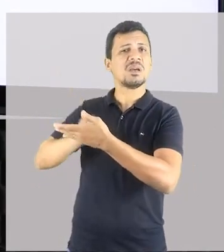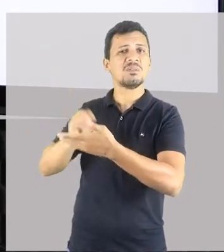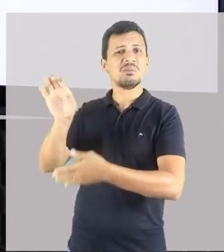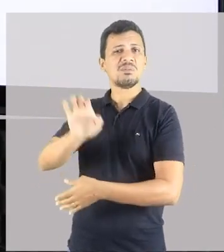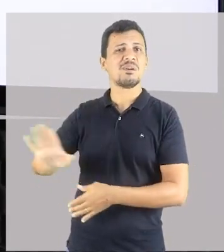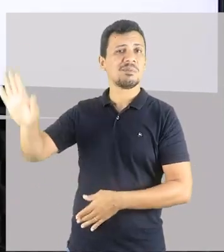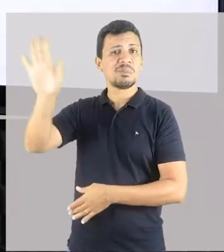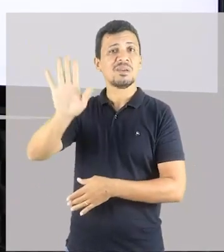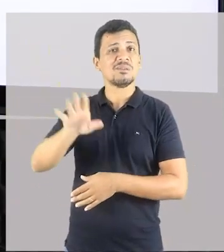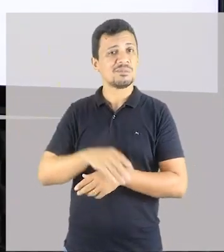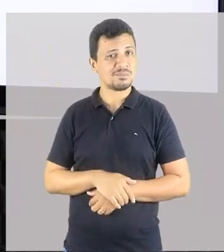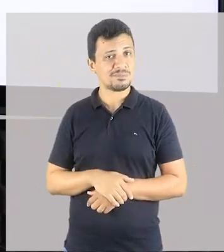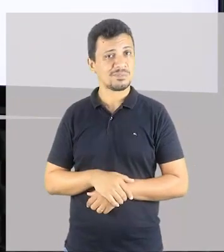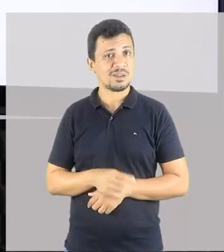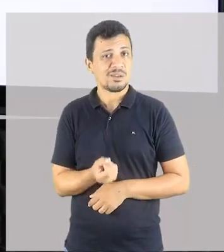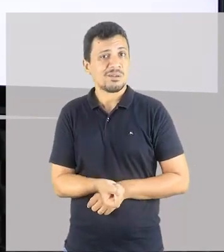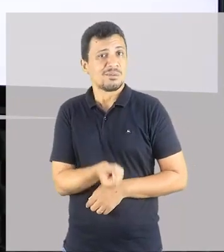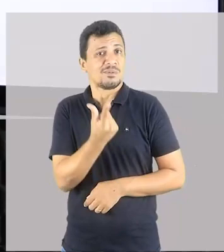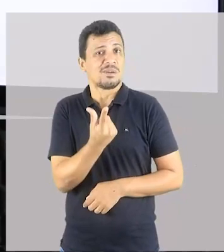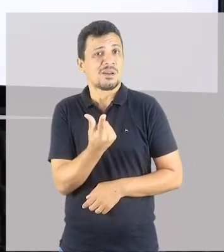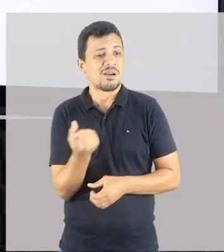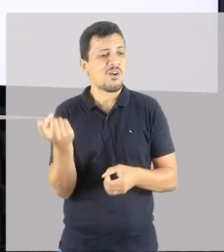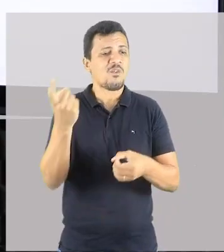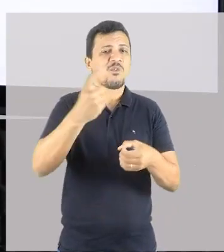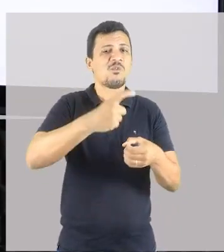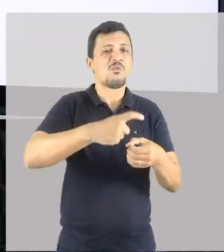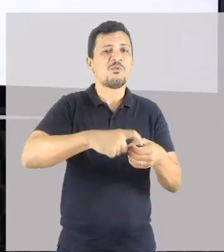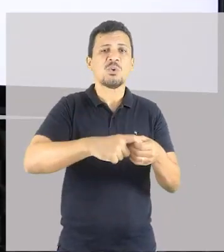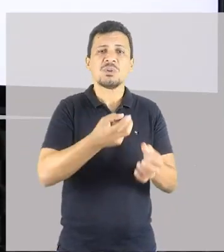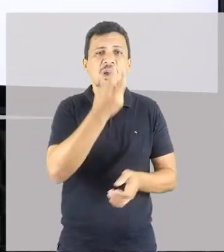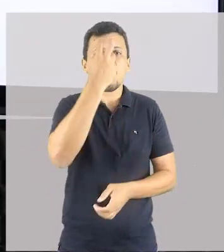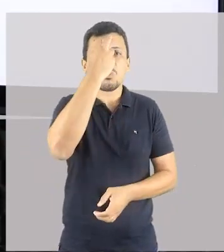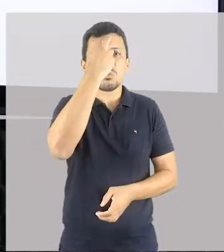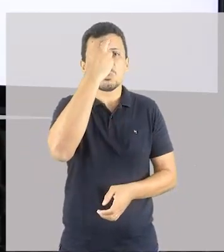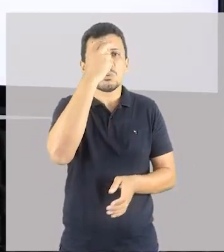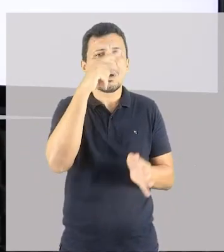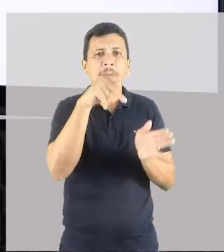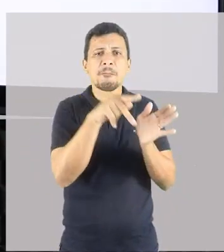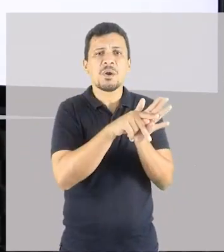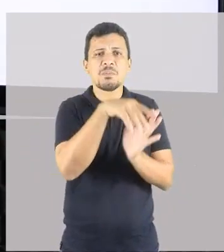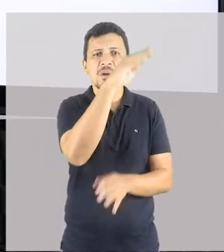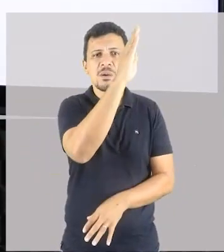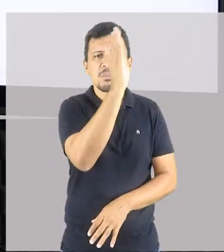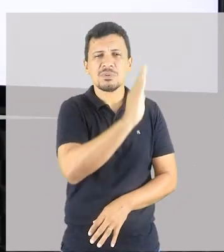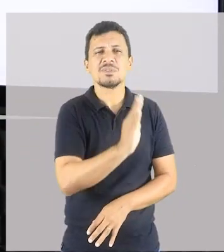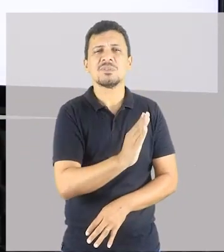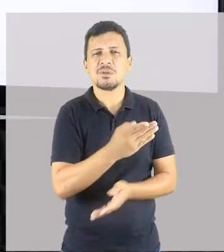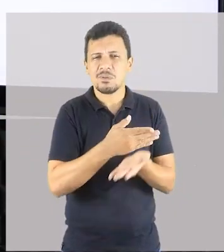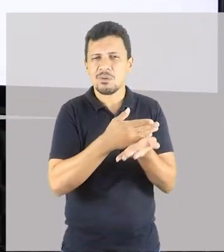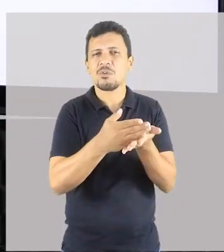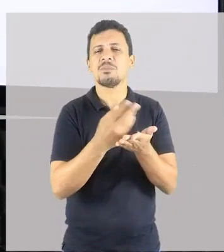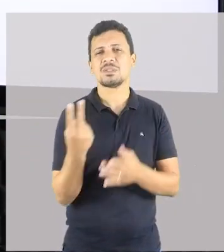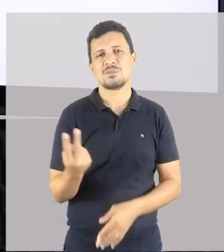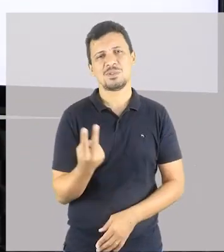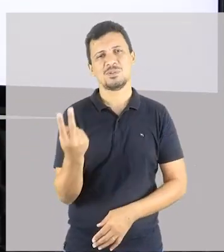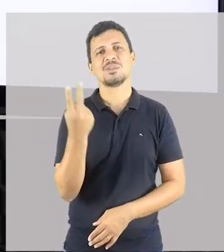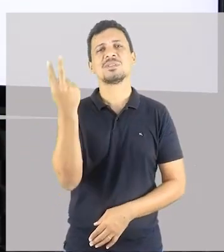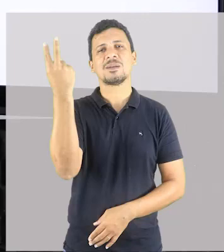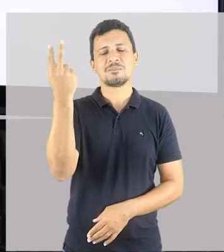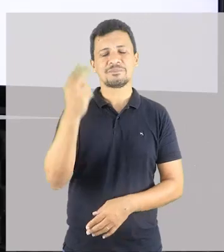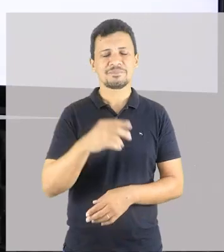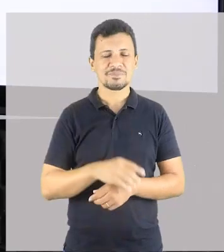europeus, e de repente você volta para a própria cultura e começa a valorizar a própria cultura. Né? Então, nós